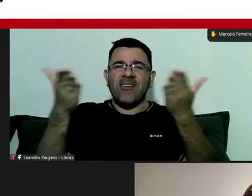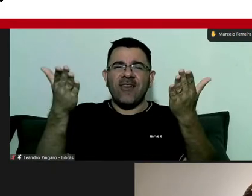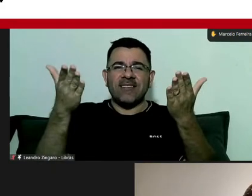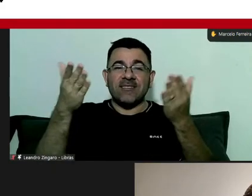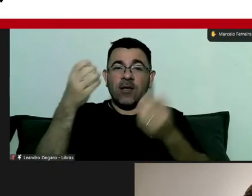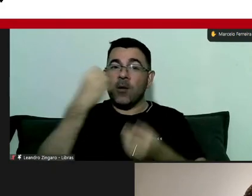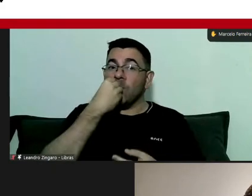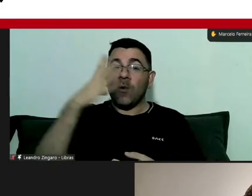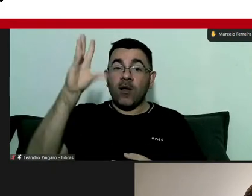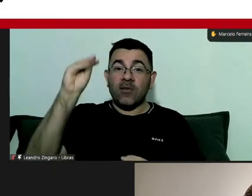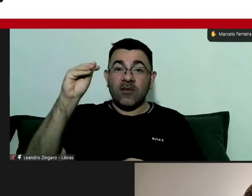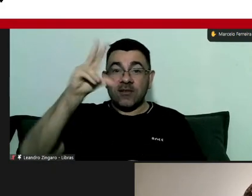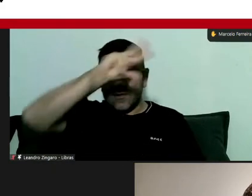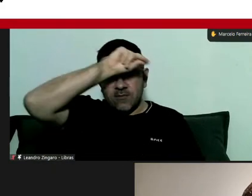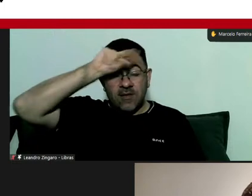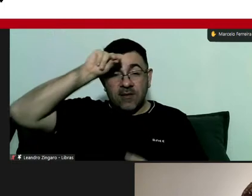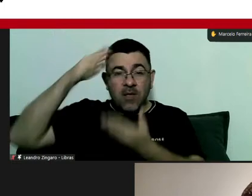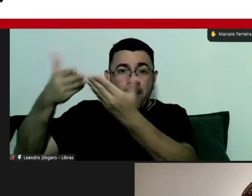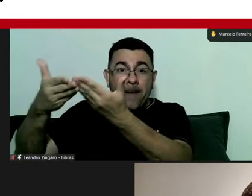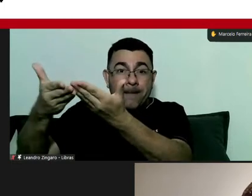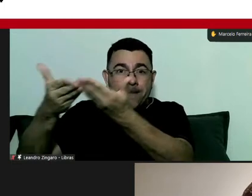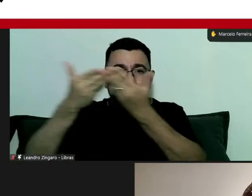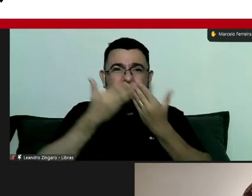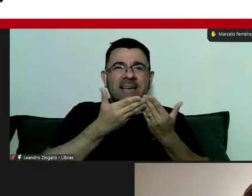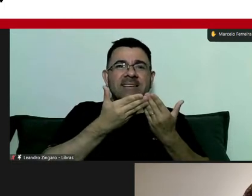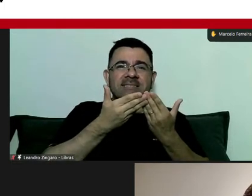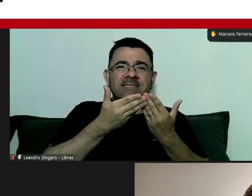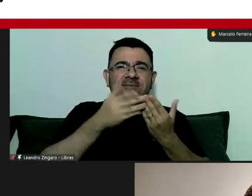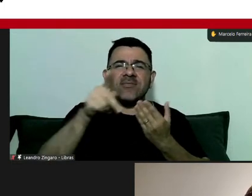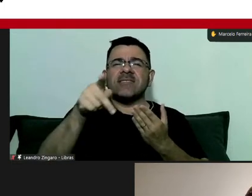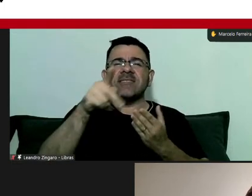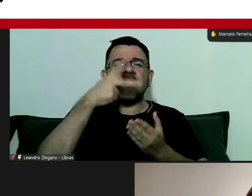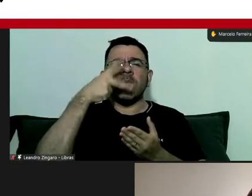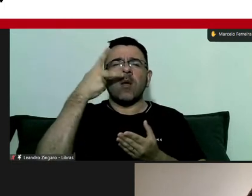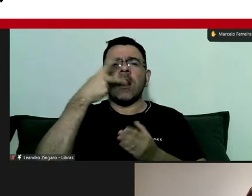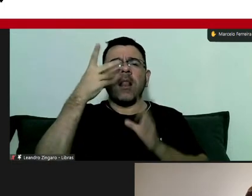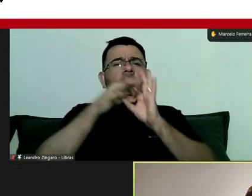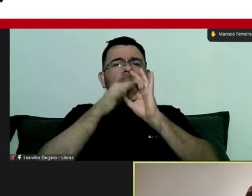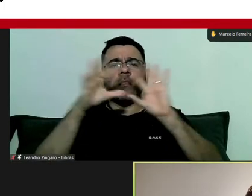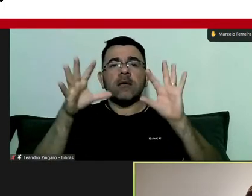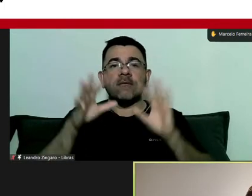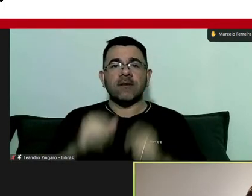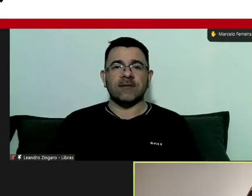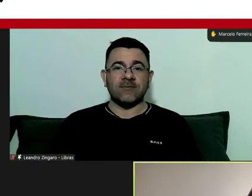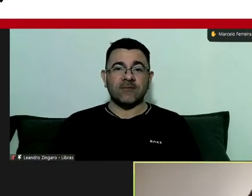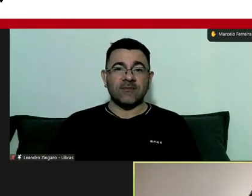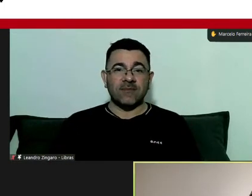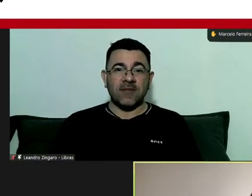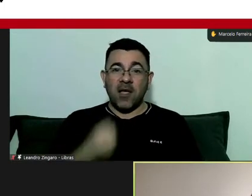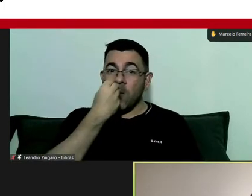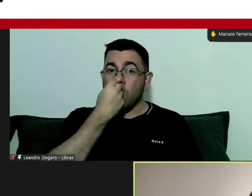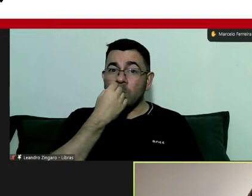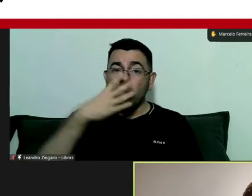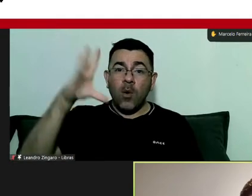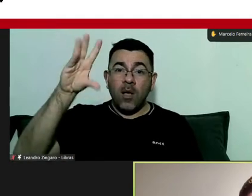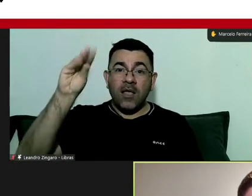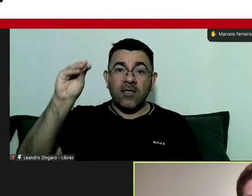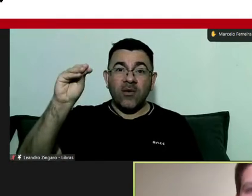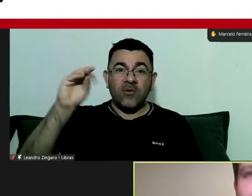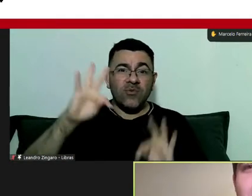noite Prefeito seja muito bem-vindo a palavra é sua boa noite a todos a todas